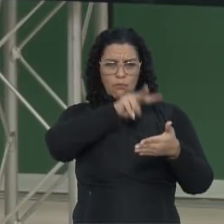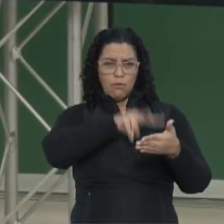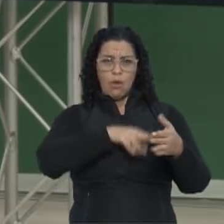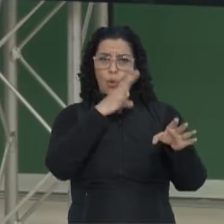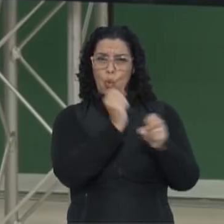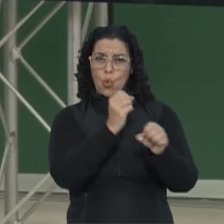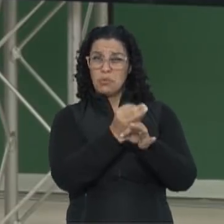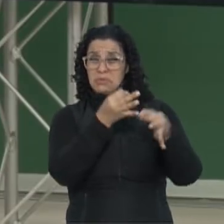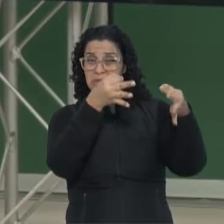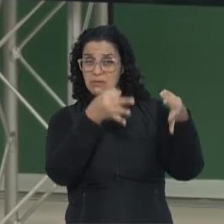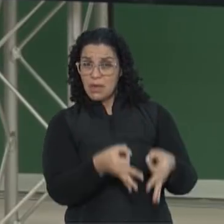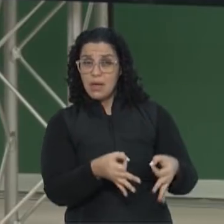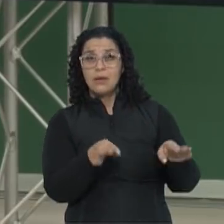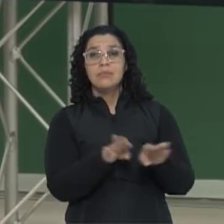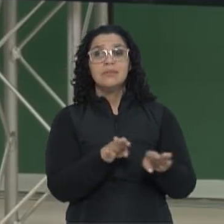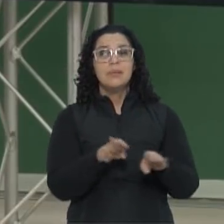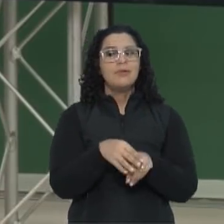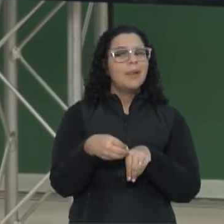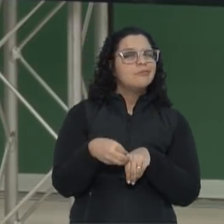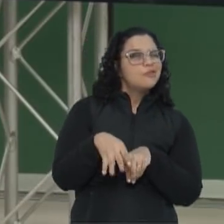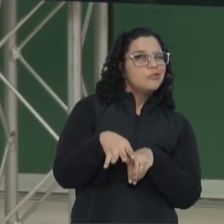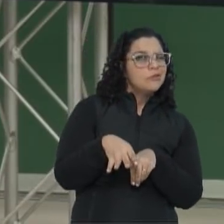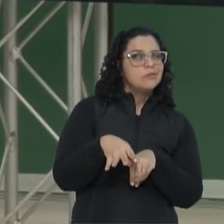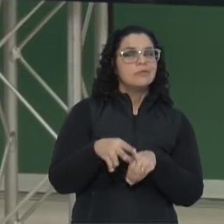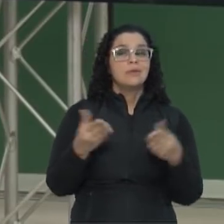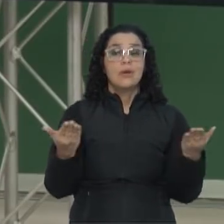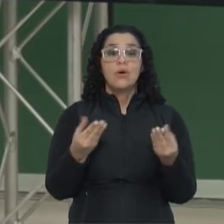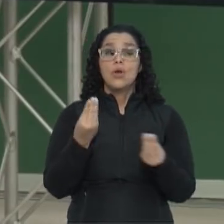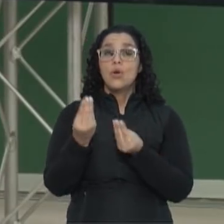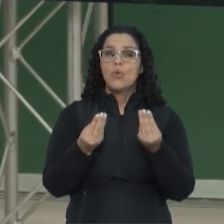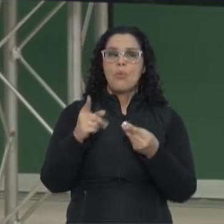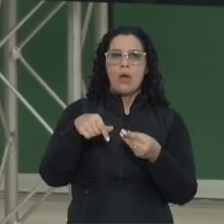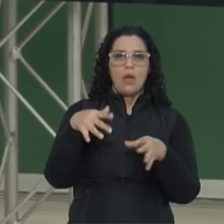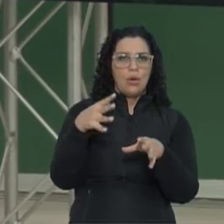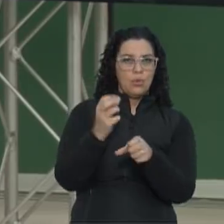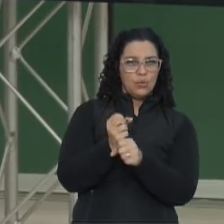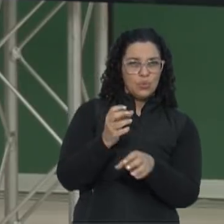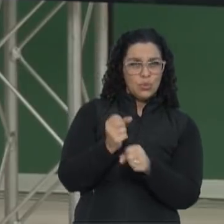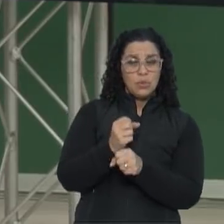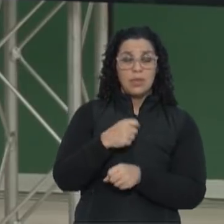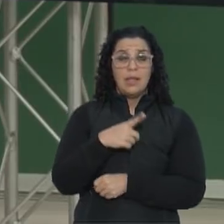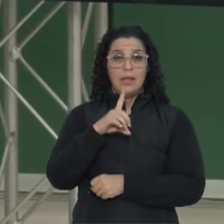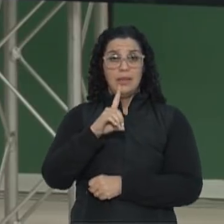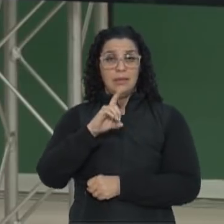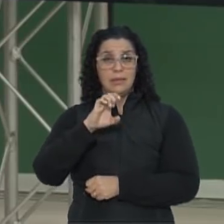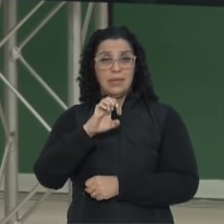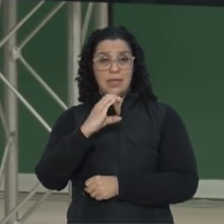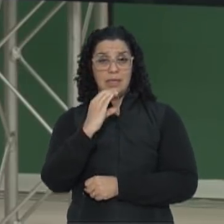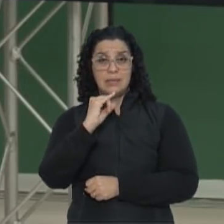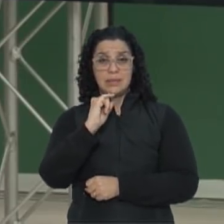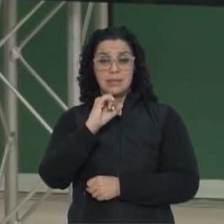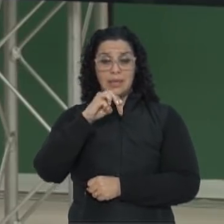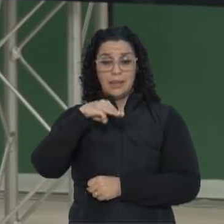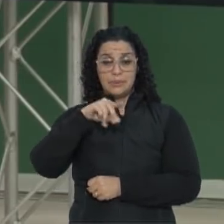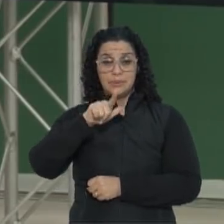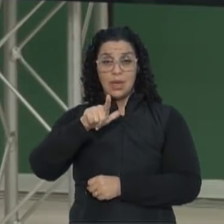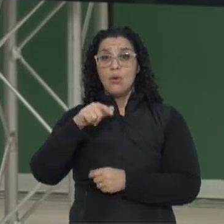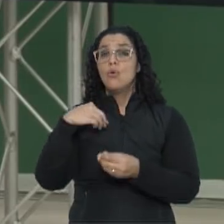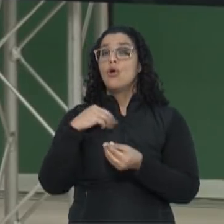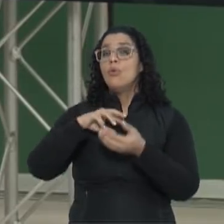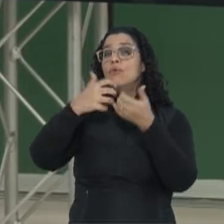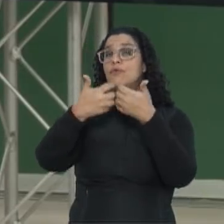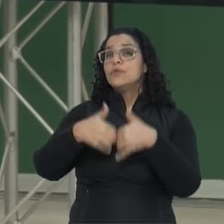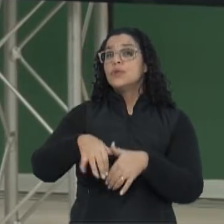forma correta, já me dá uma dica do quê? Desse número que está em decimal, a escrita fracionária